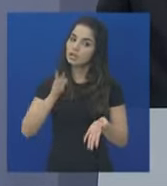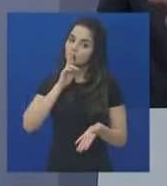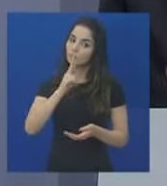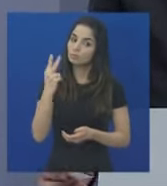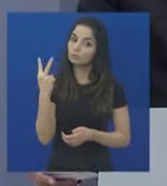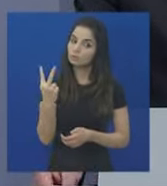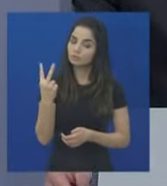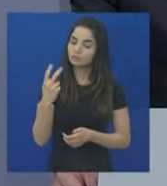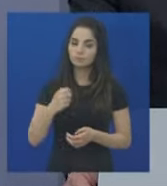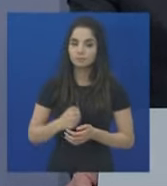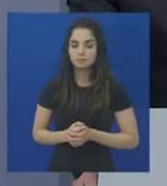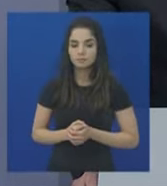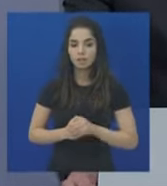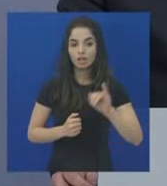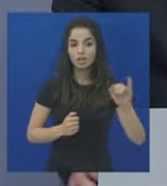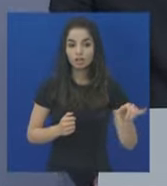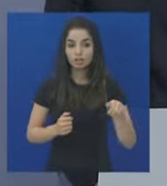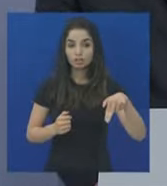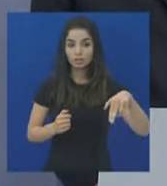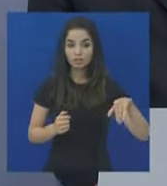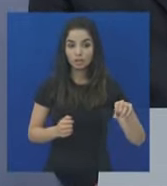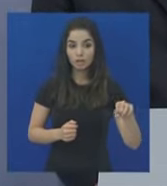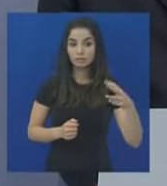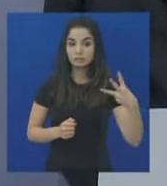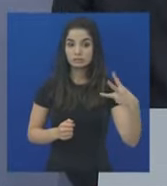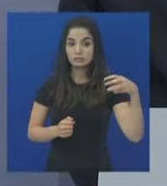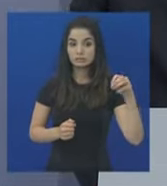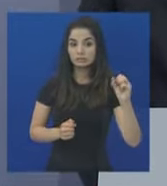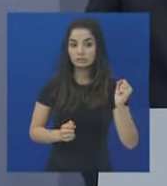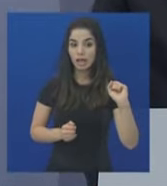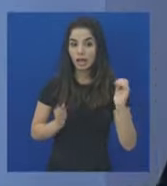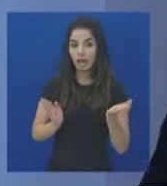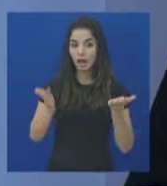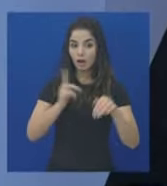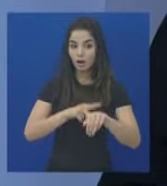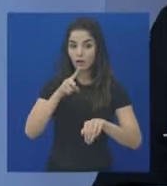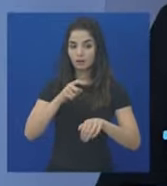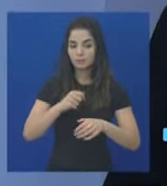O candidato Jânio, seu tempo, 30 segundos para a pergunta a partir de agora.